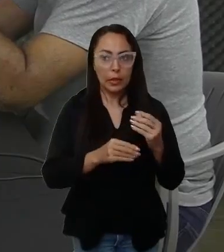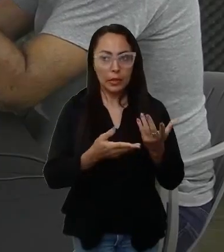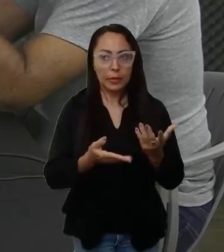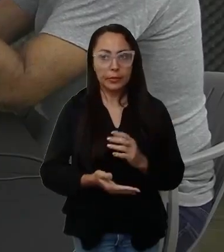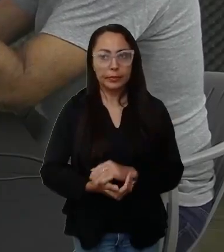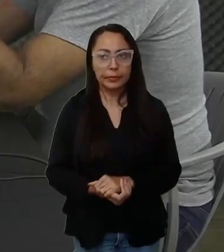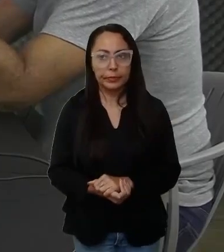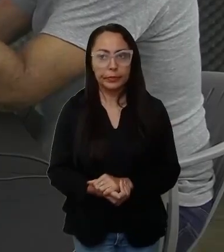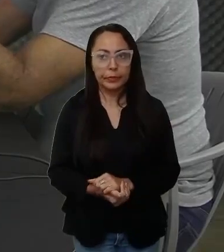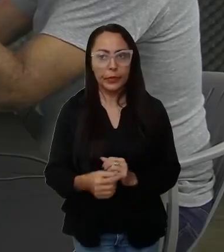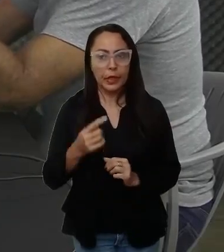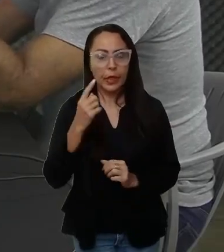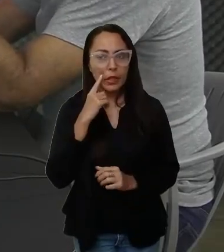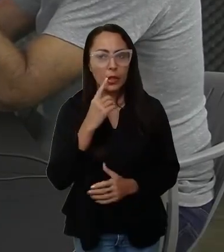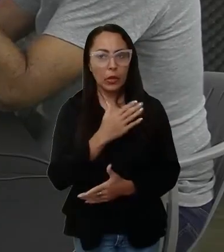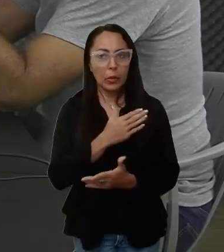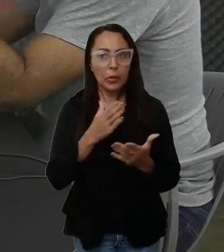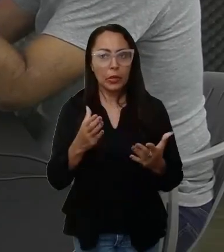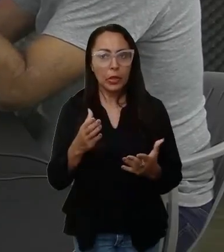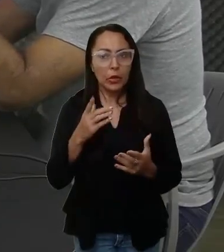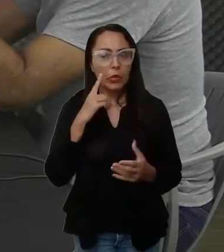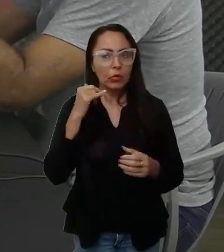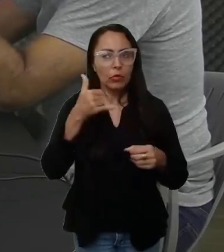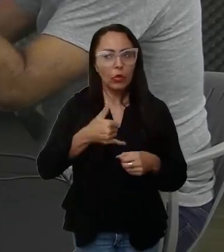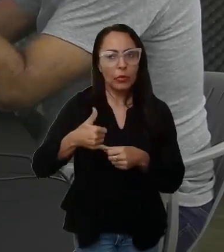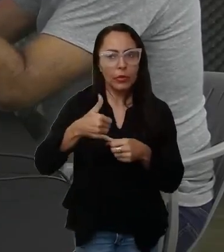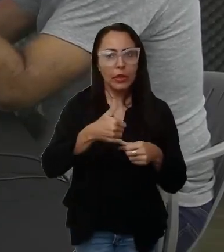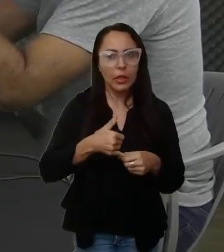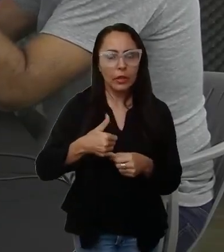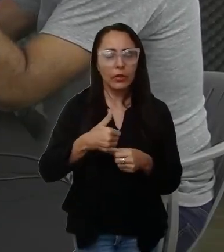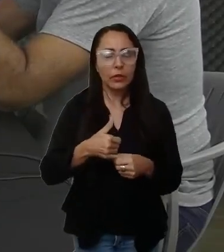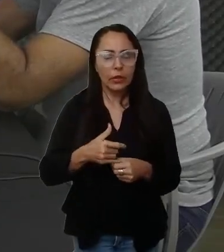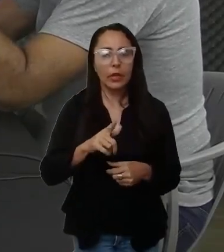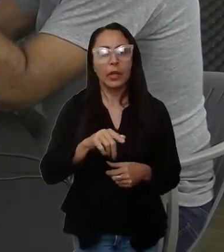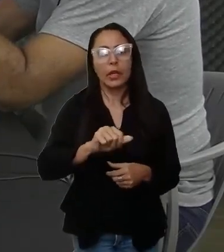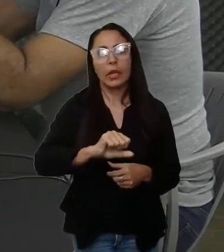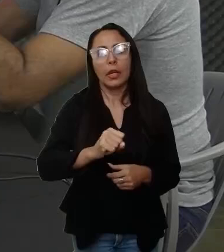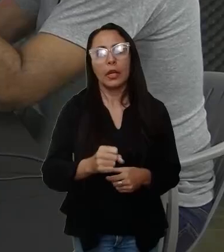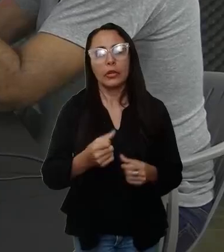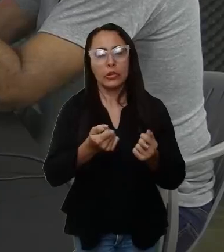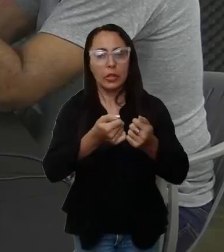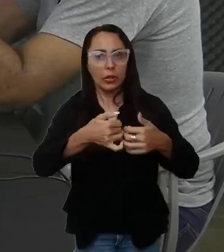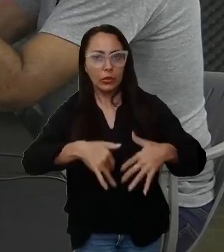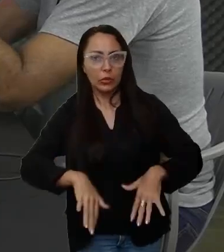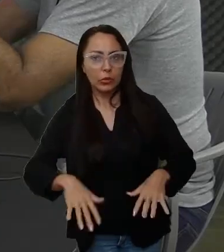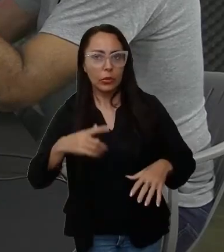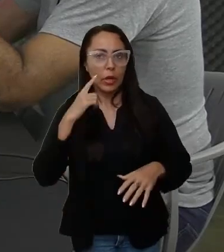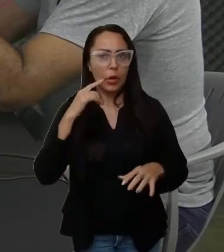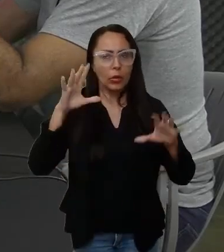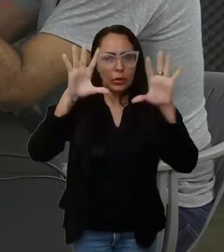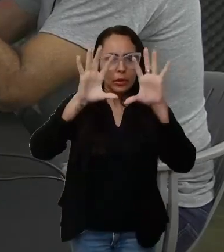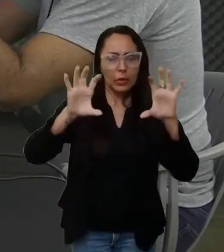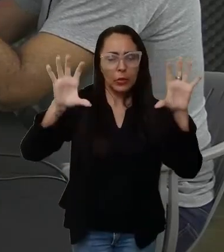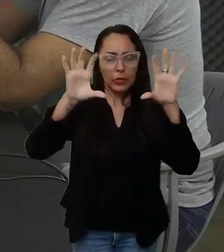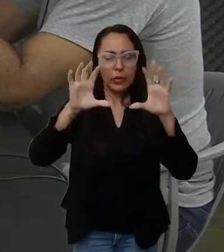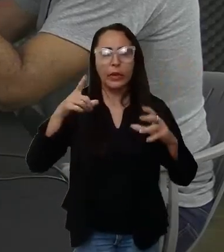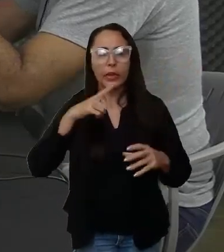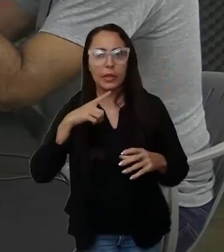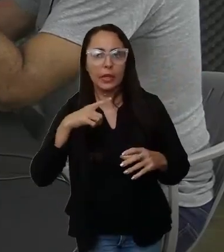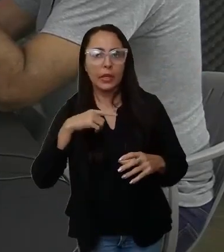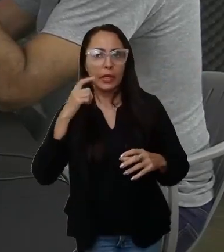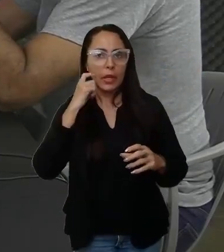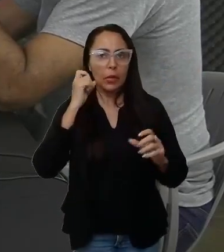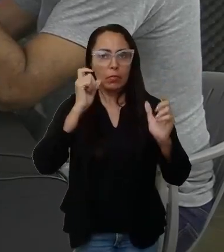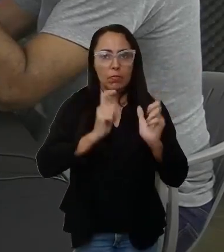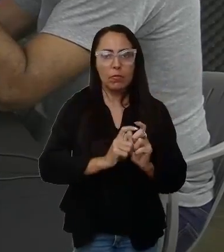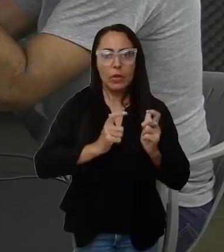A queima de combustíveis fósseis, né, como petróleo, carvão, gás natural, na atmosfera que ocorre, né, a gente sabe que aumenta